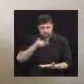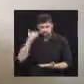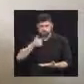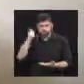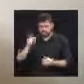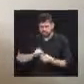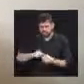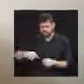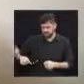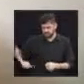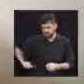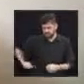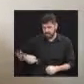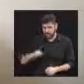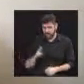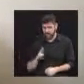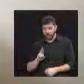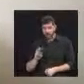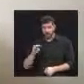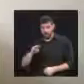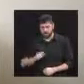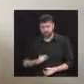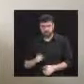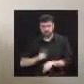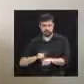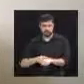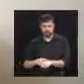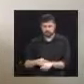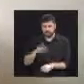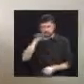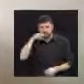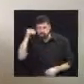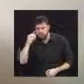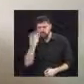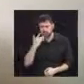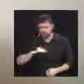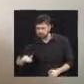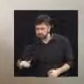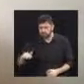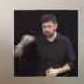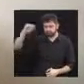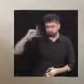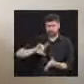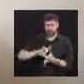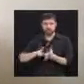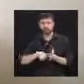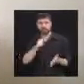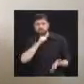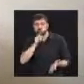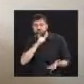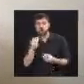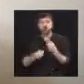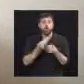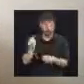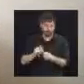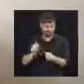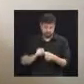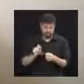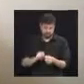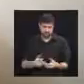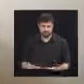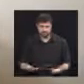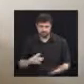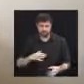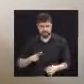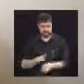seu rim durante a sua fase de adolescência, infantil, adolescência, adulto, você tem outros recursos. Mas